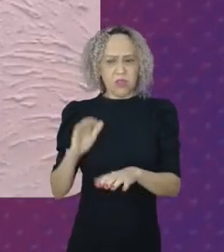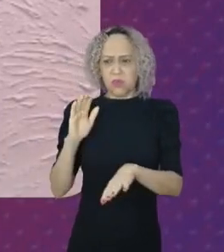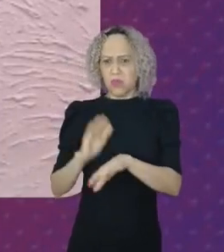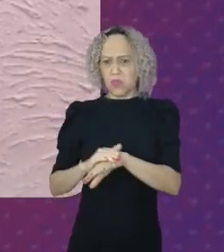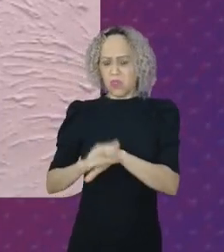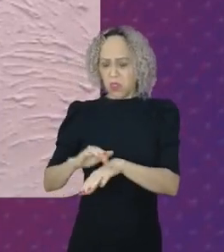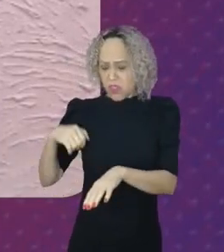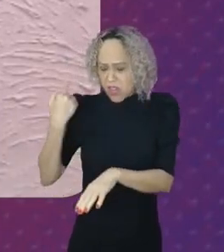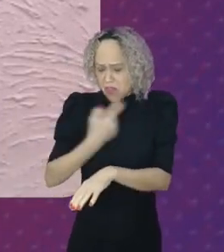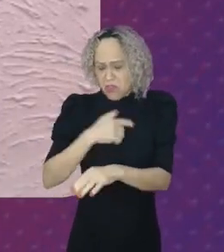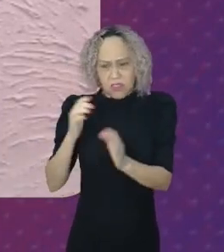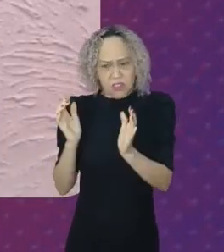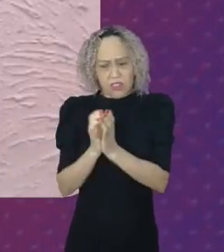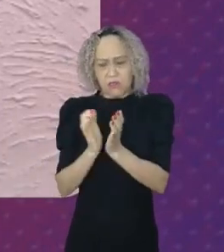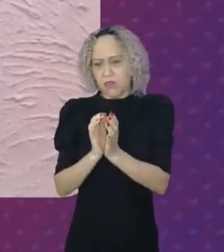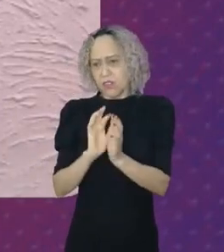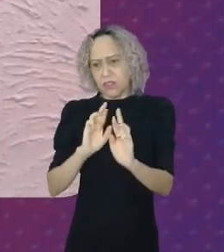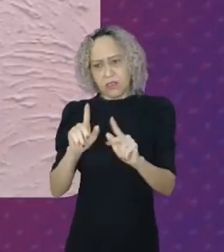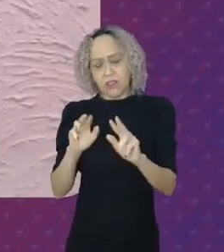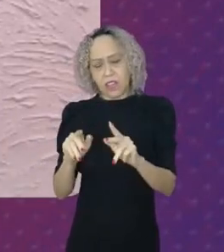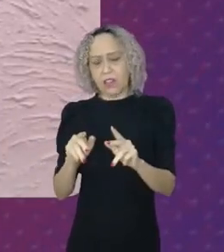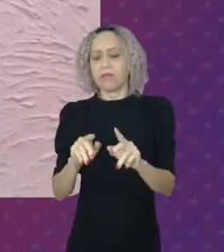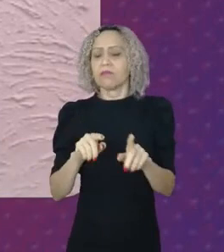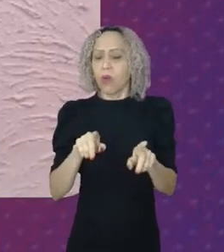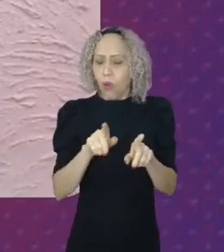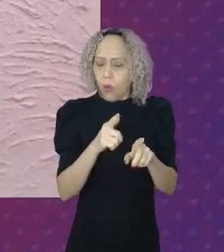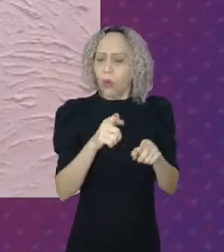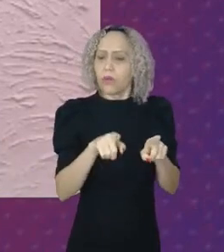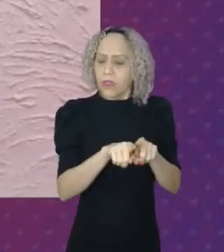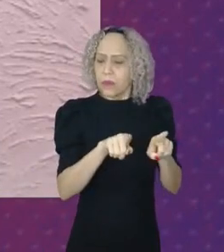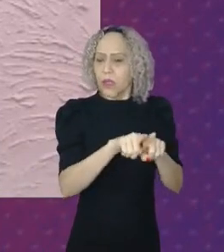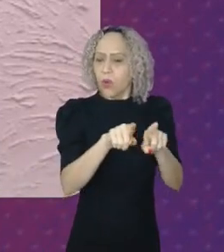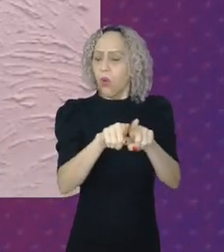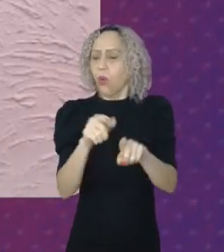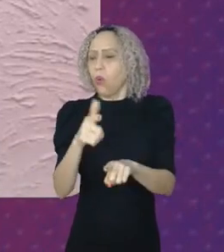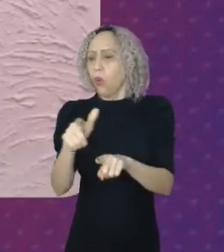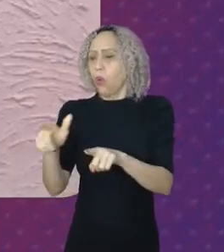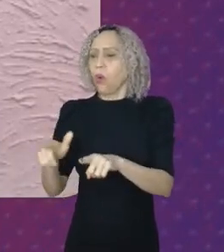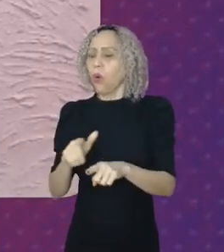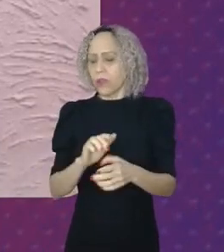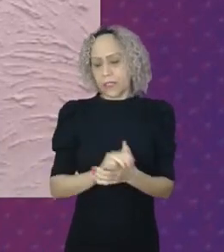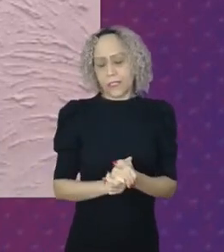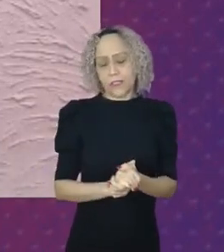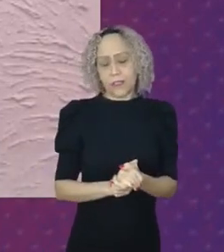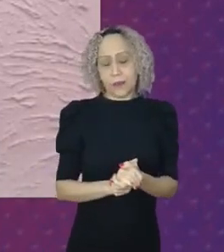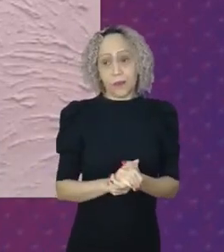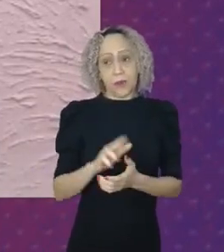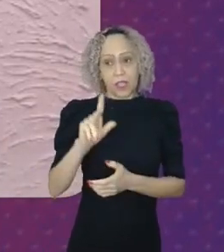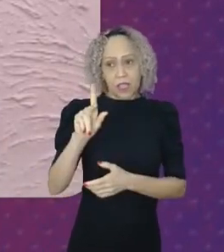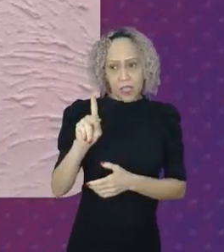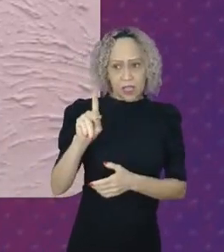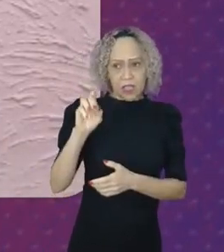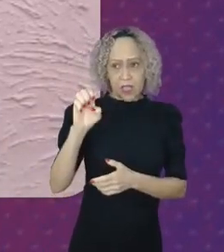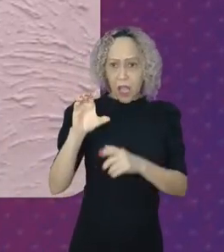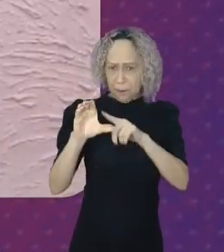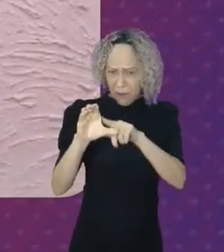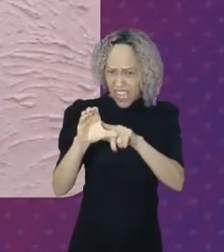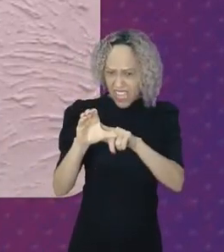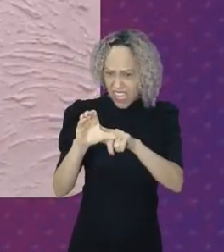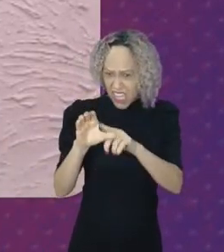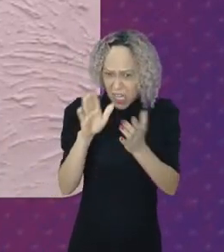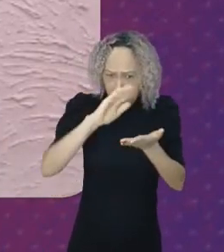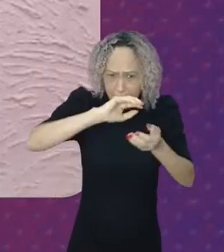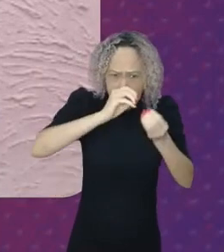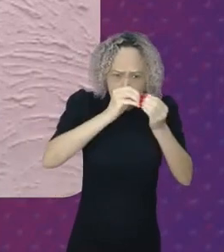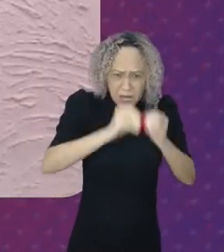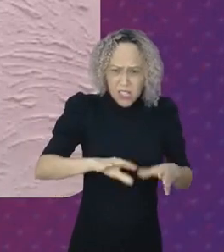que isso aconteceu. Então, não quer dizer que foi a PEC que diminuiu a formalidade do trabalho doméstico. Não foi. Foi